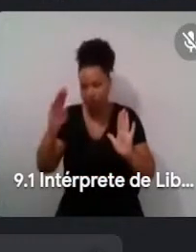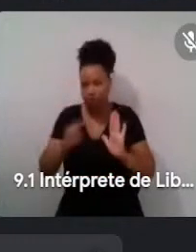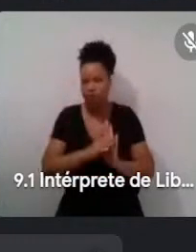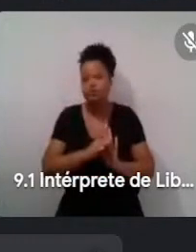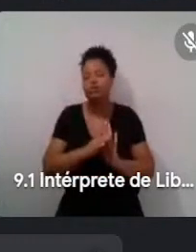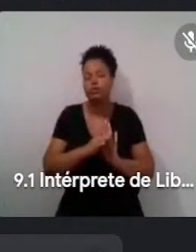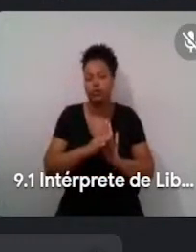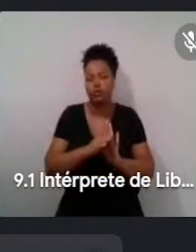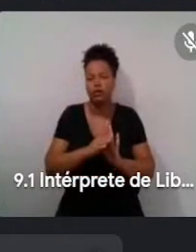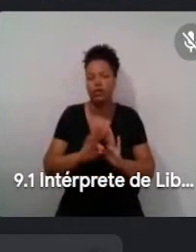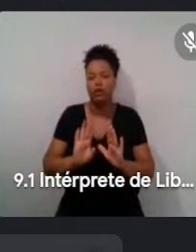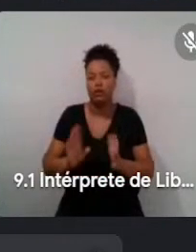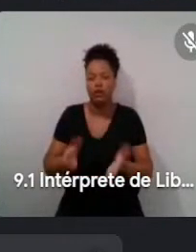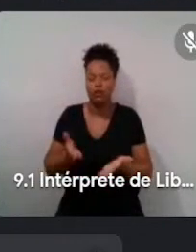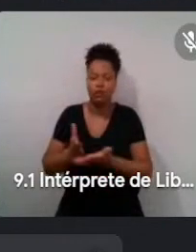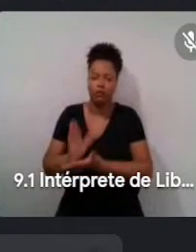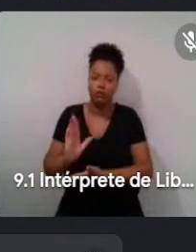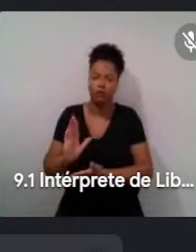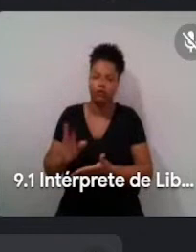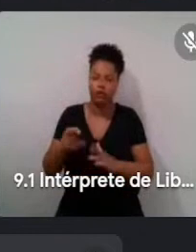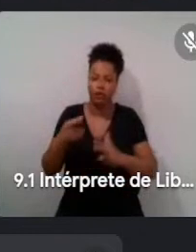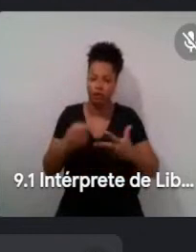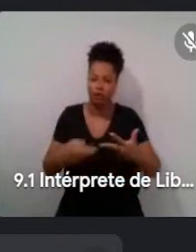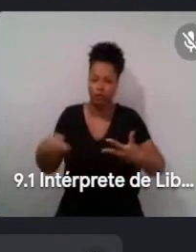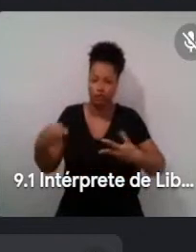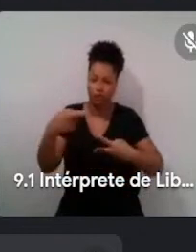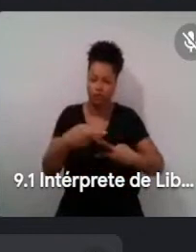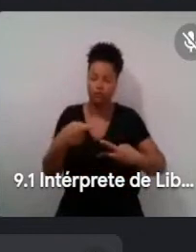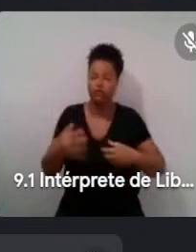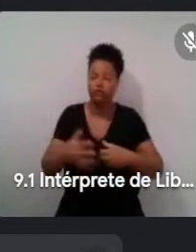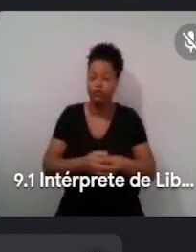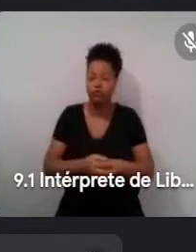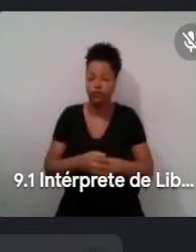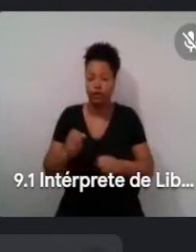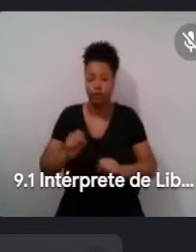ao recurso. E esclareço, senhor presidente, que em relação